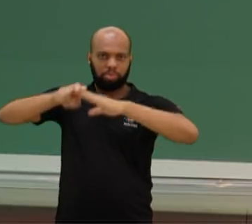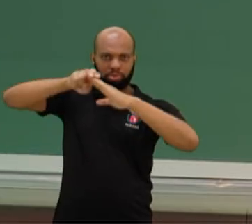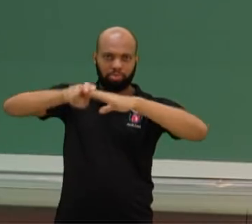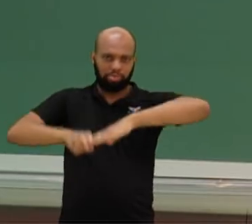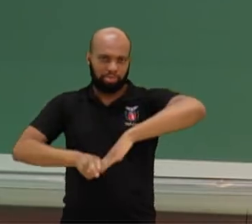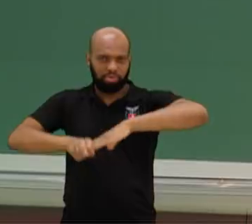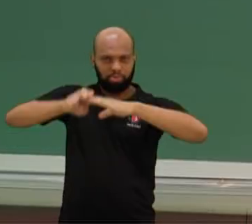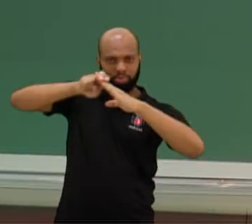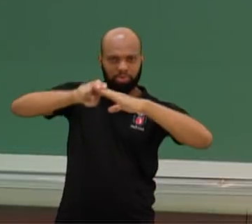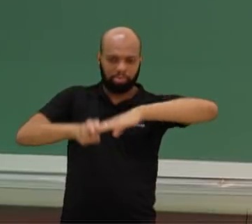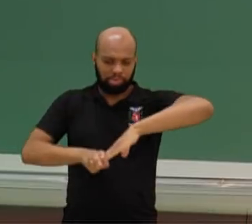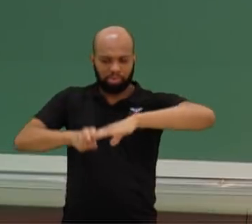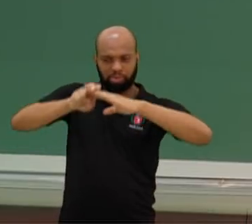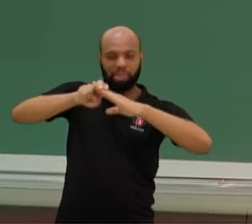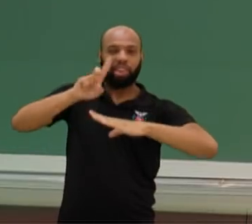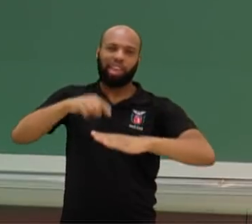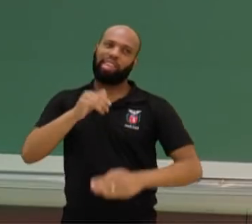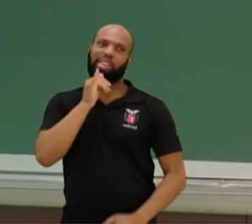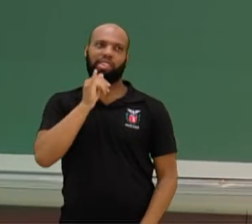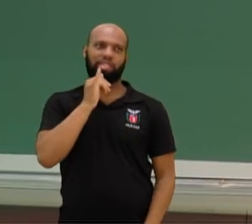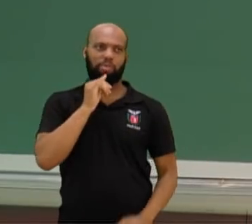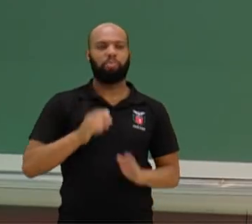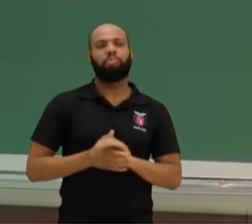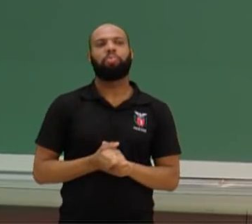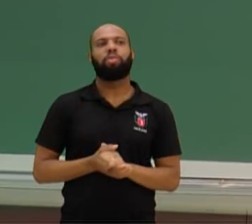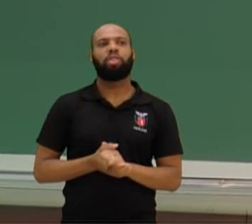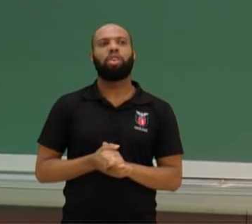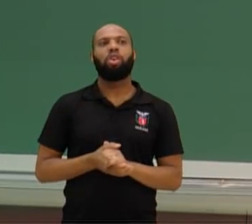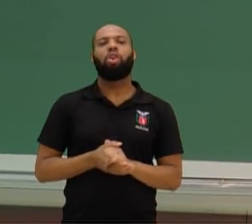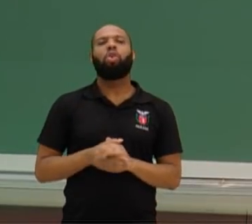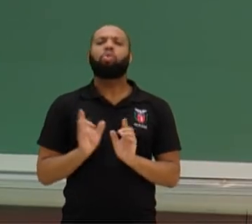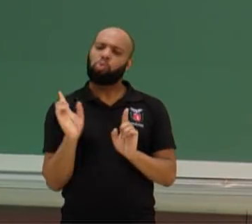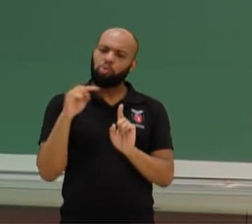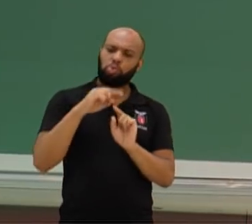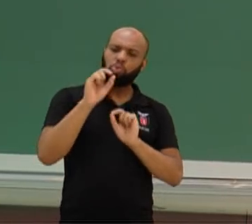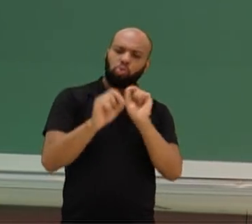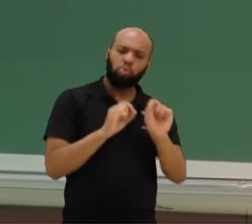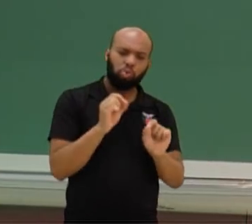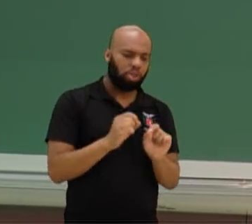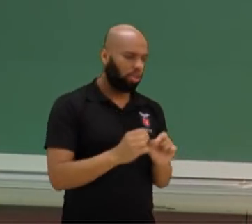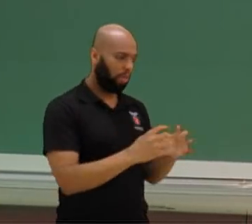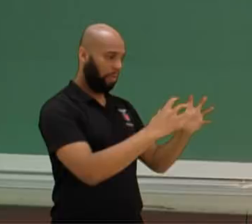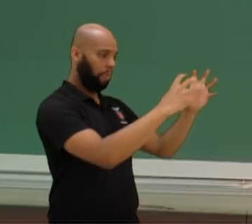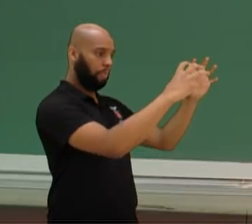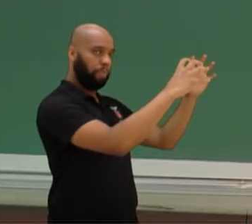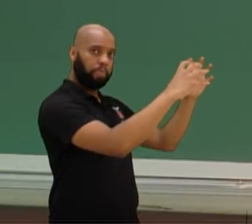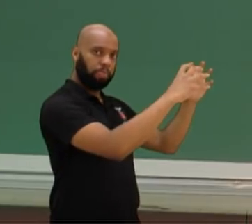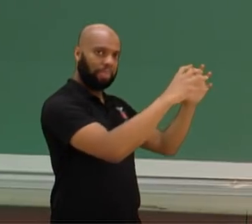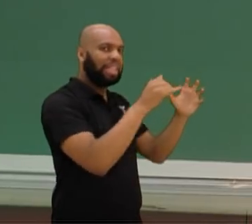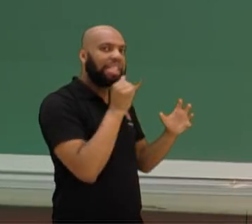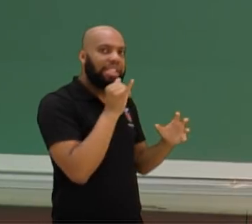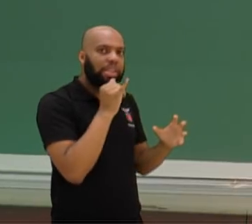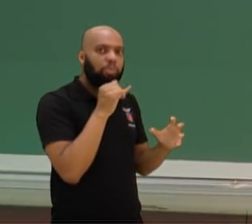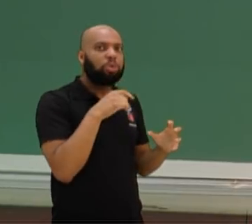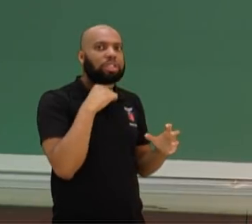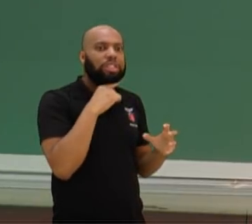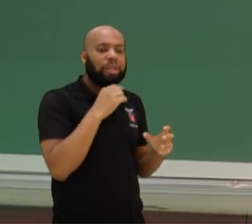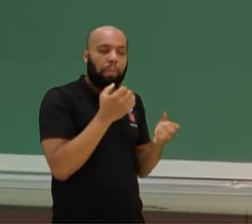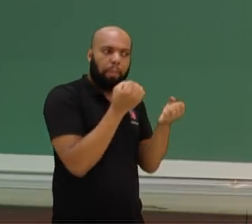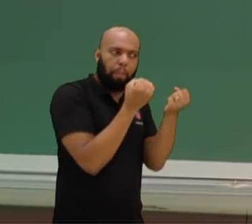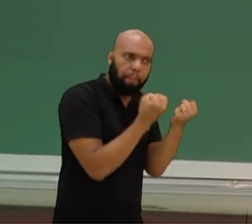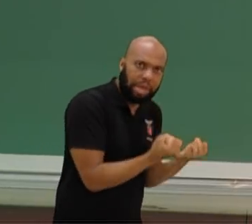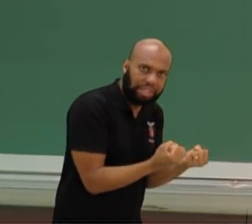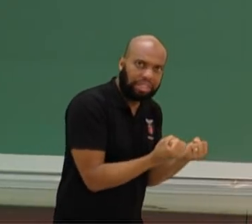alavanca. Qual é a função da alavanca? Erguer objetos que você não conseguiria